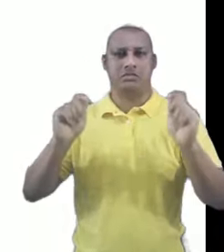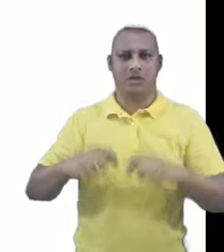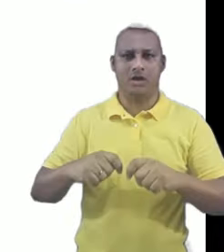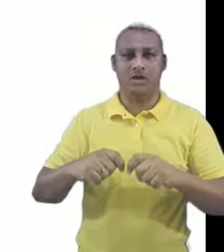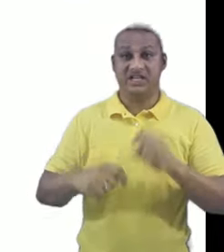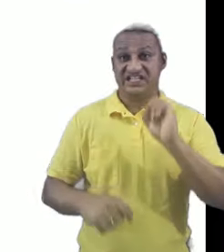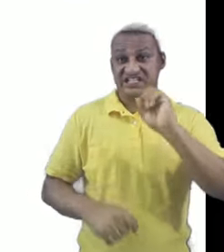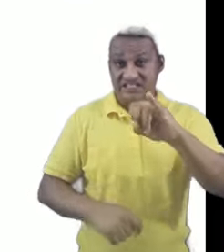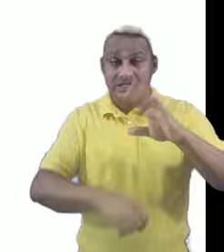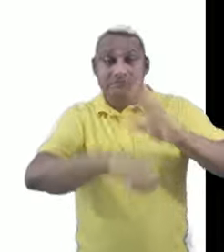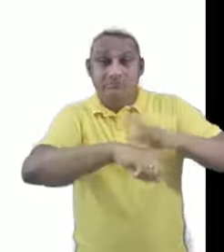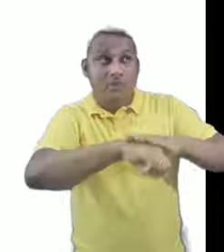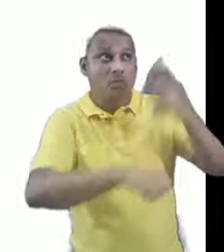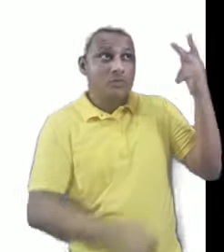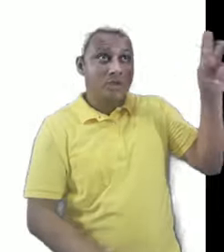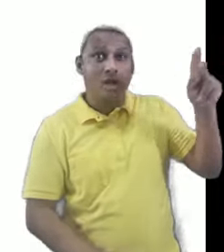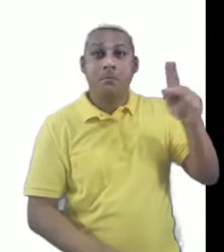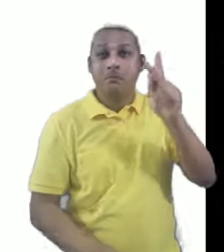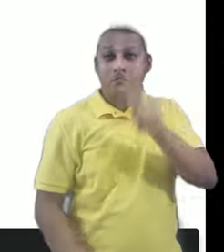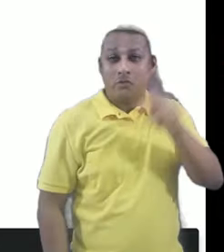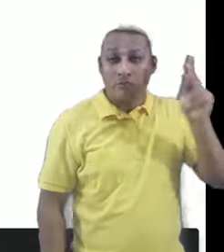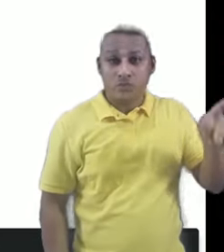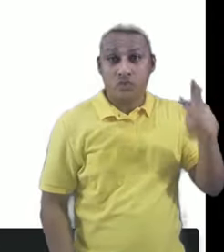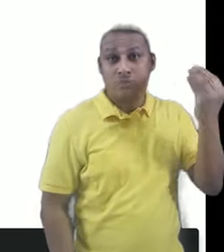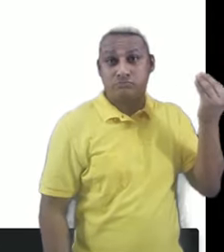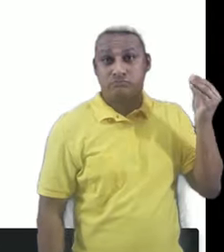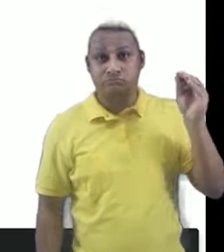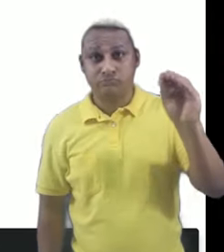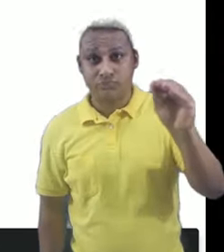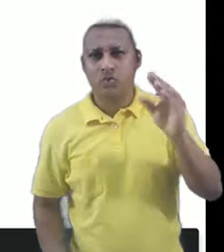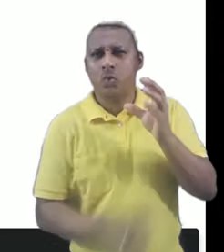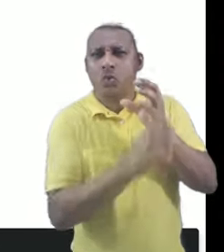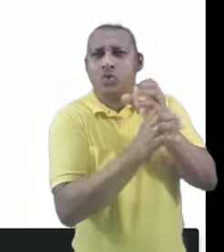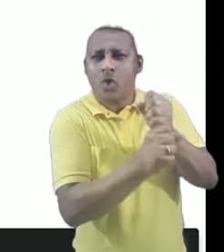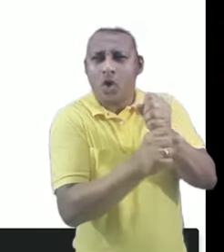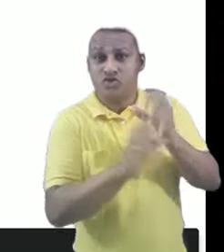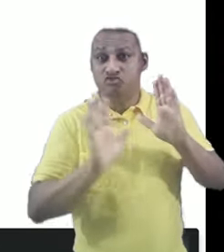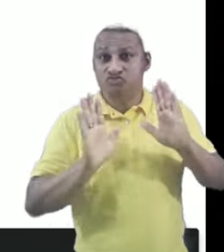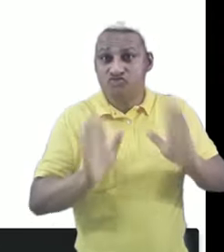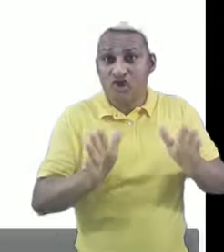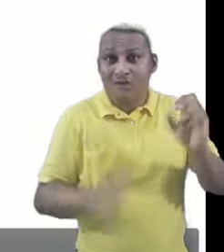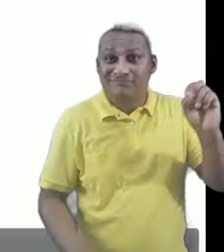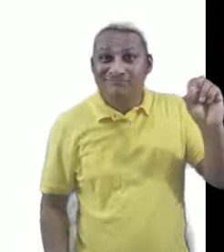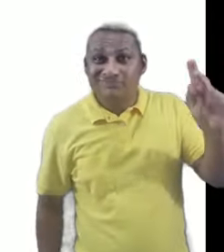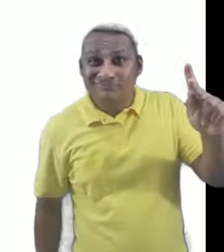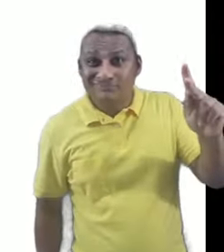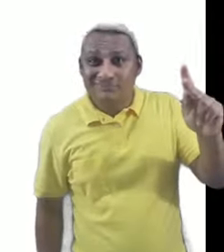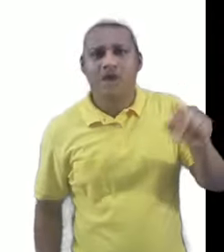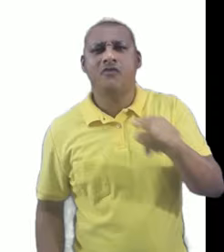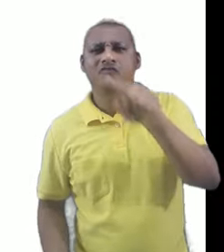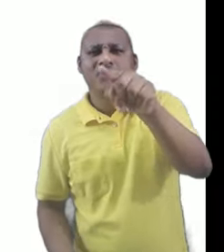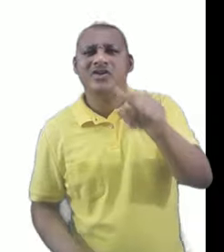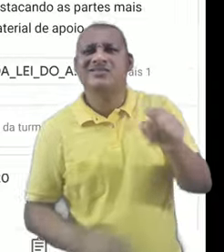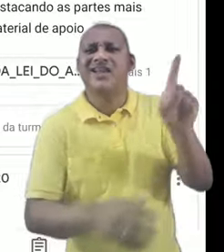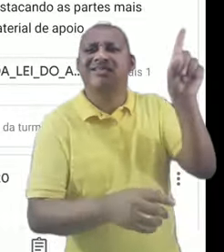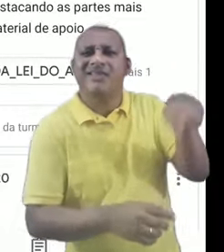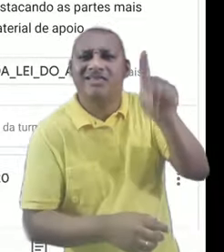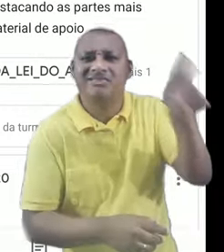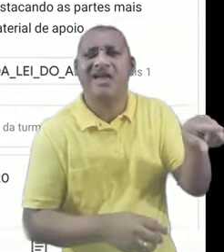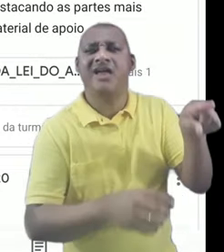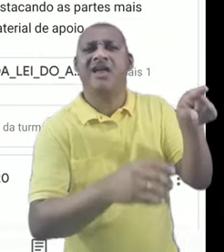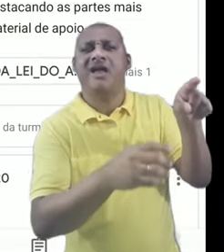de ser propriedade sua e volta a ser propriedade do professor, de modo que somente ele pode realizar alterações no arquivo.